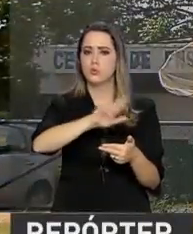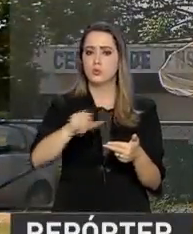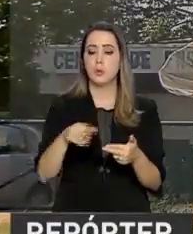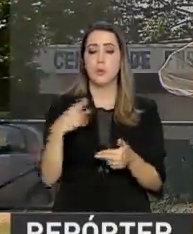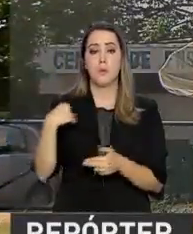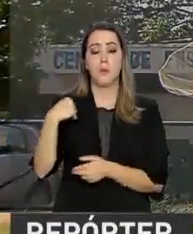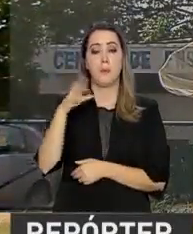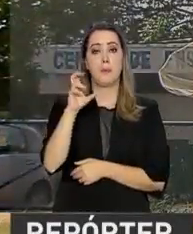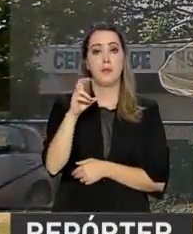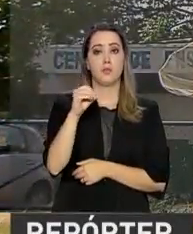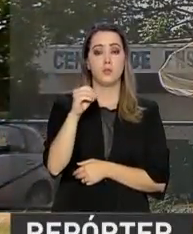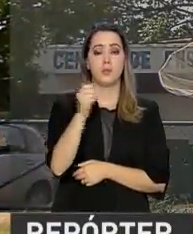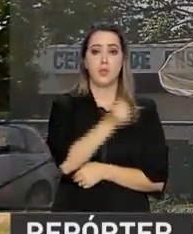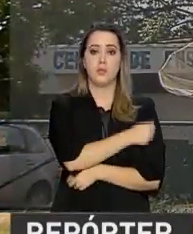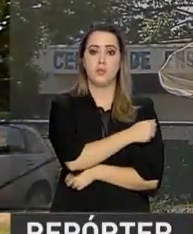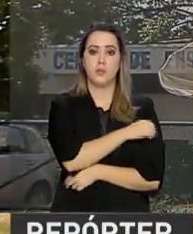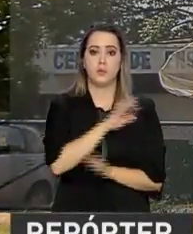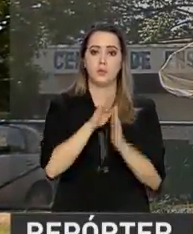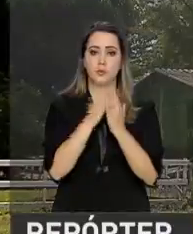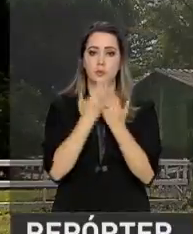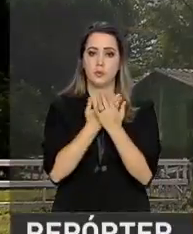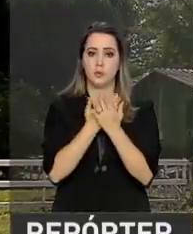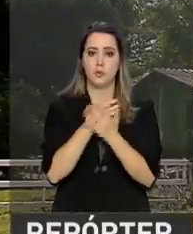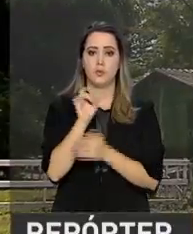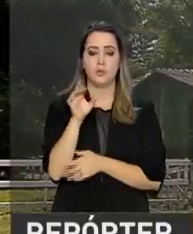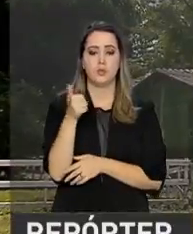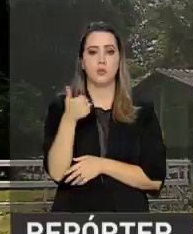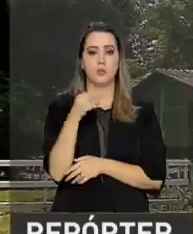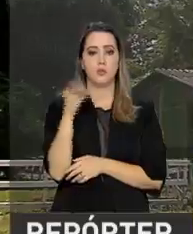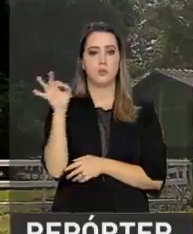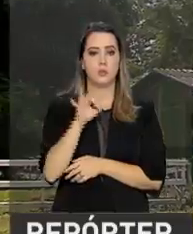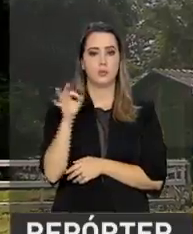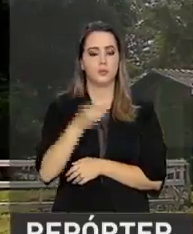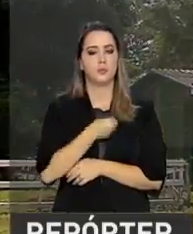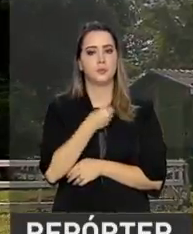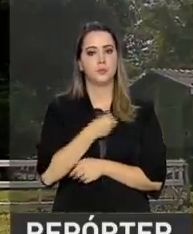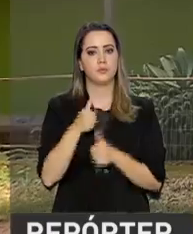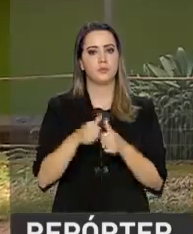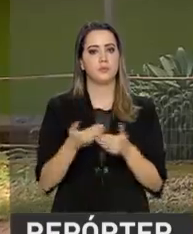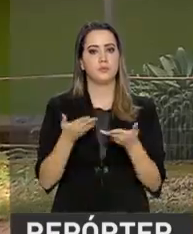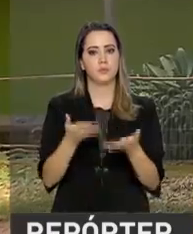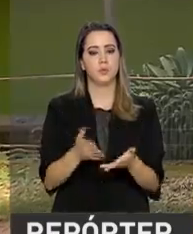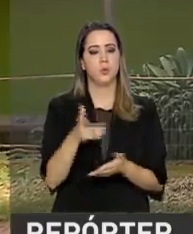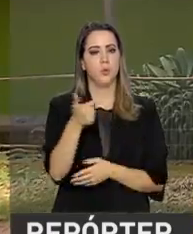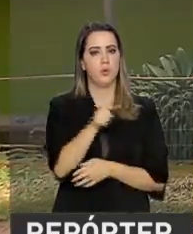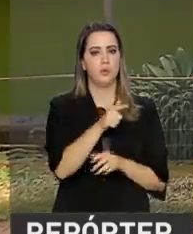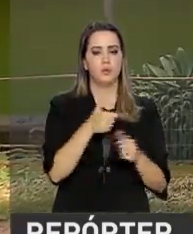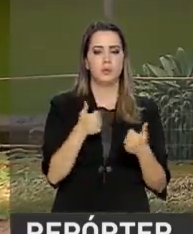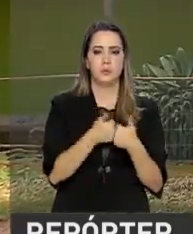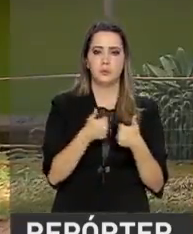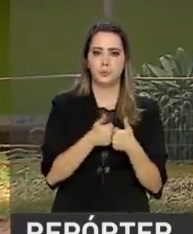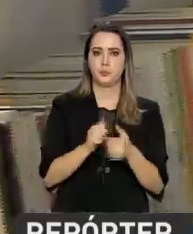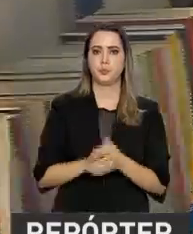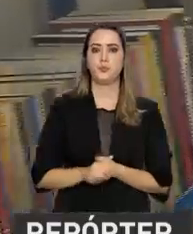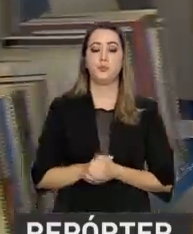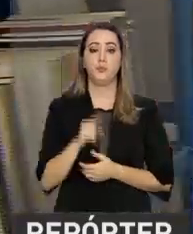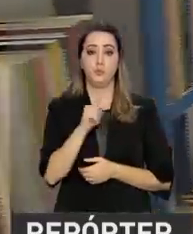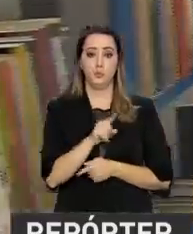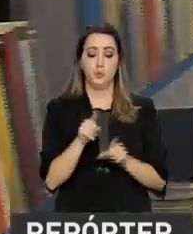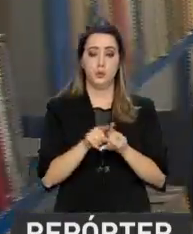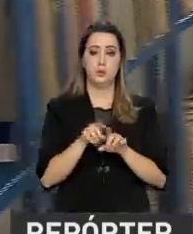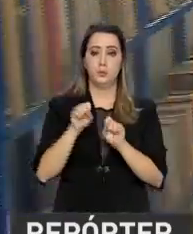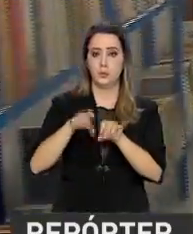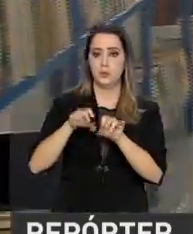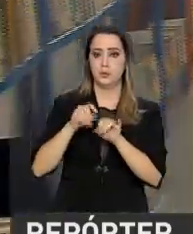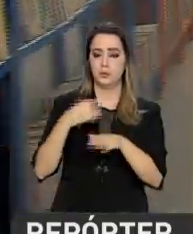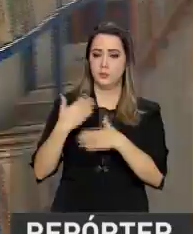de 500 alunos, mas apenas 10% deles moram na vila. O restante vive em comunidades próximas. Além das